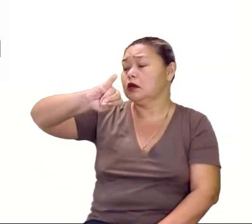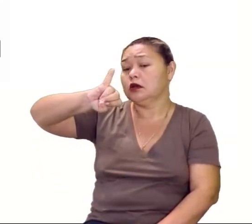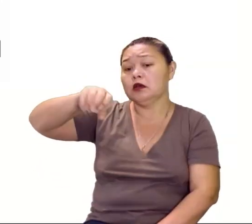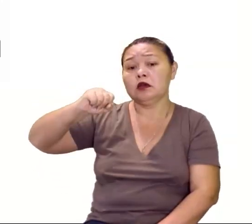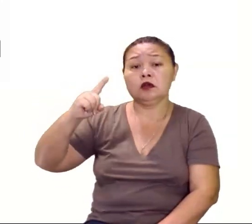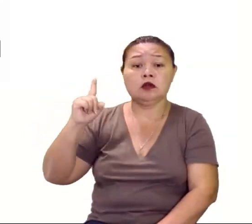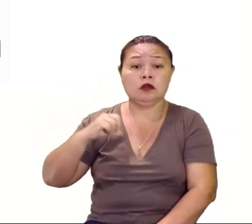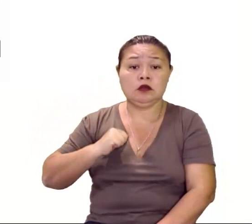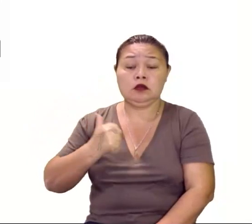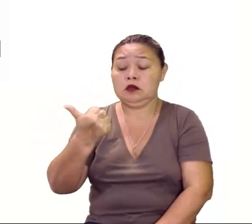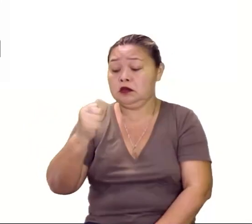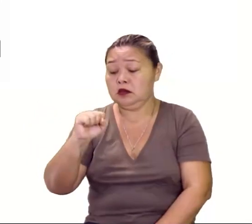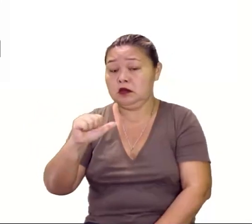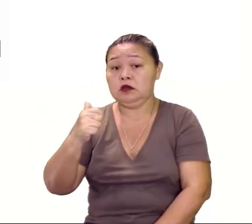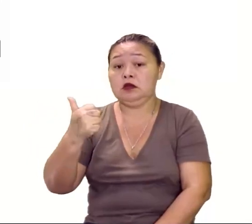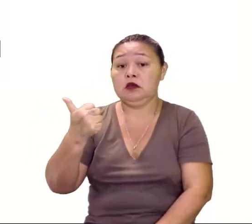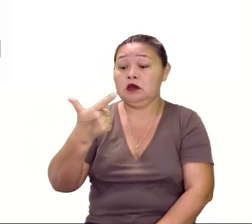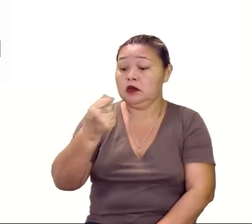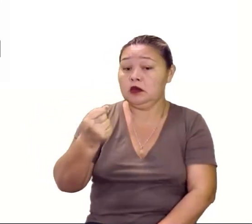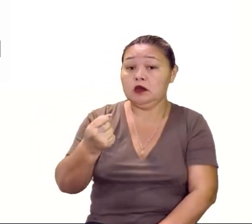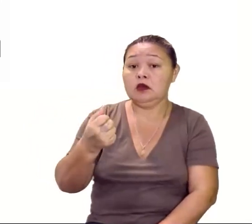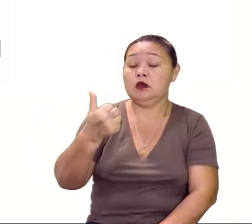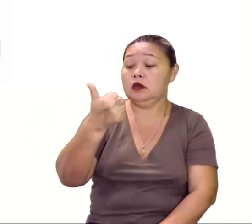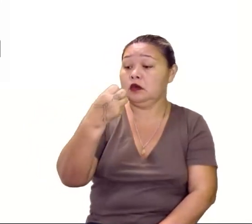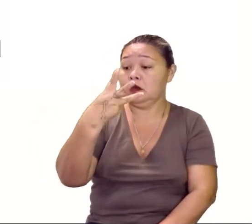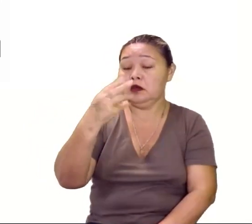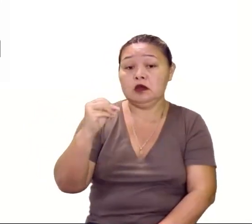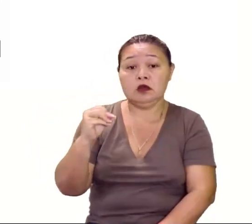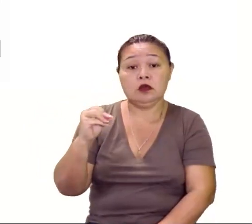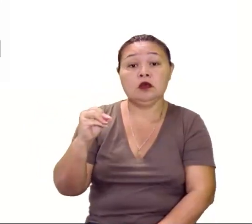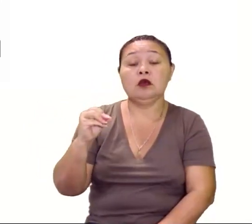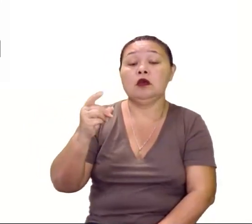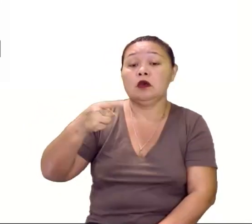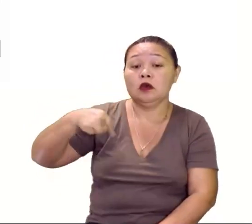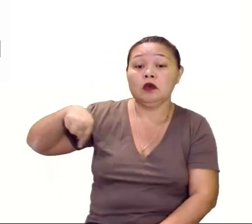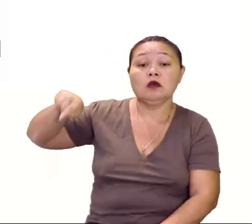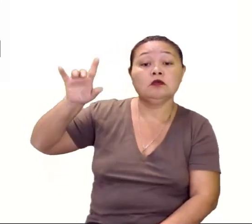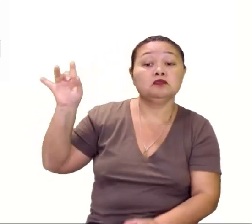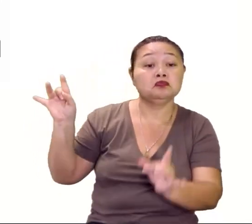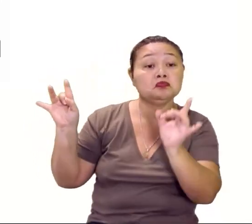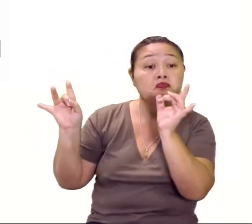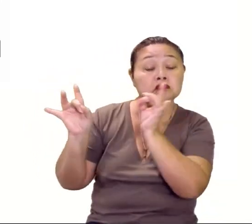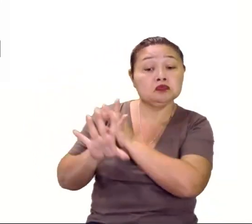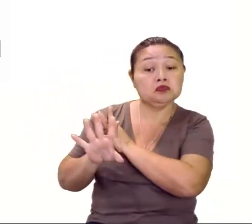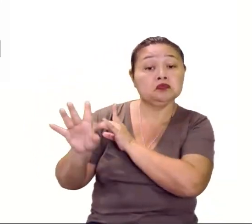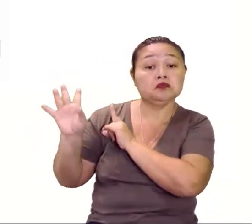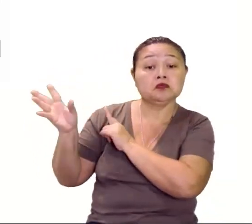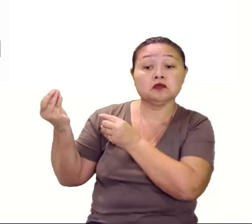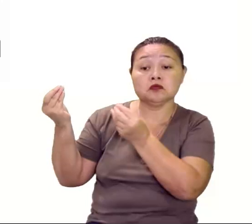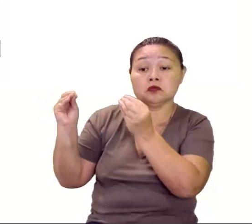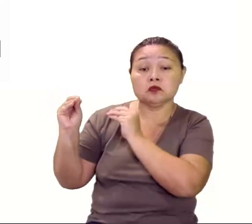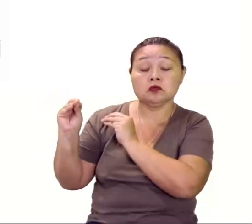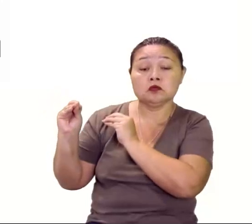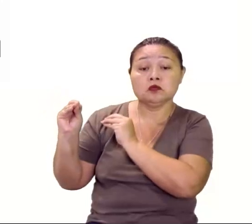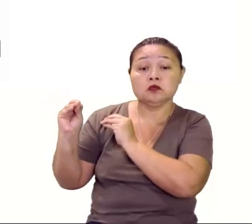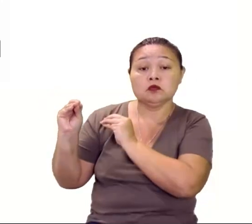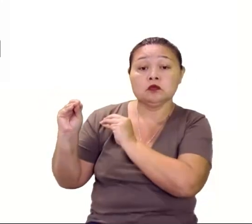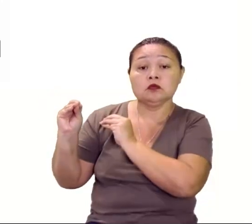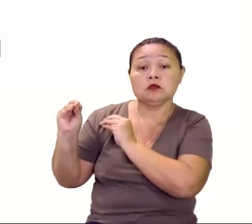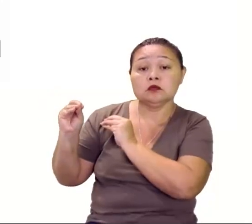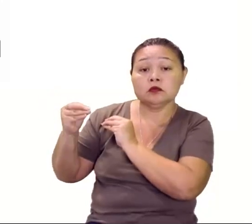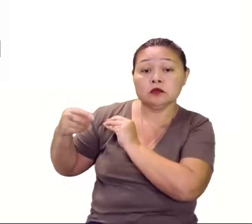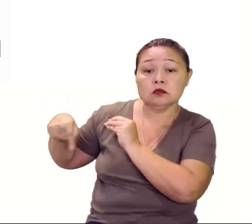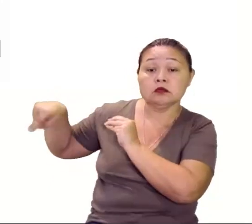né? Que é 180, 20 e 130. Esses 3 já estão lá, ó, na parte da soja. Então, soja, tudo